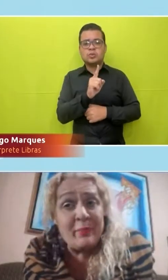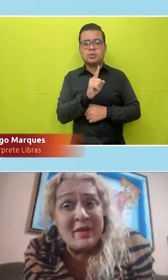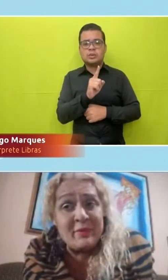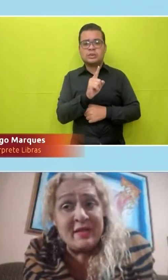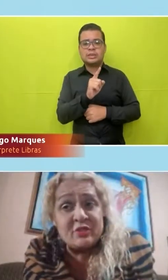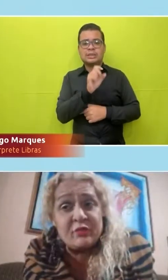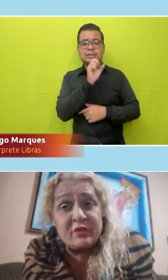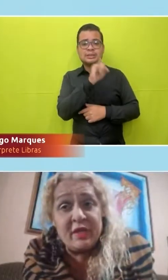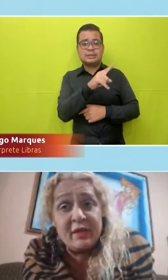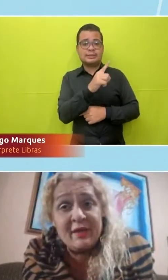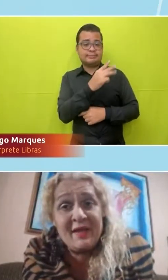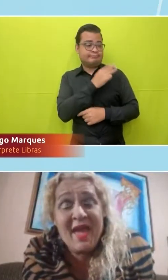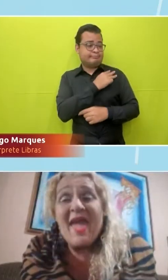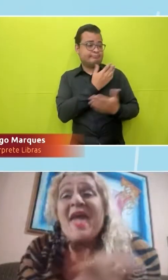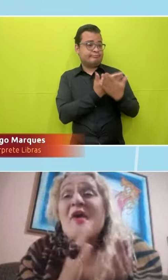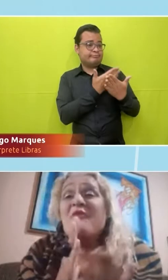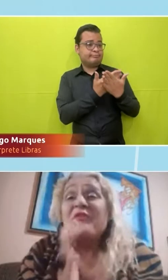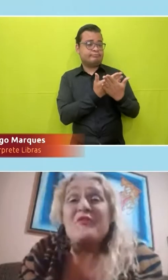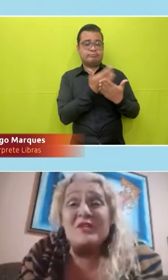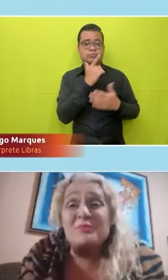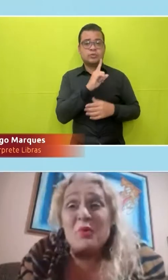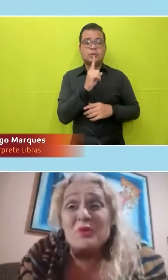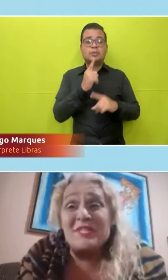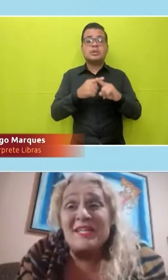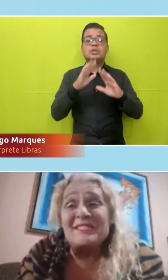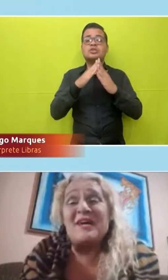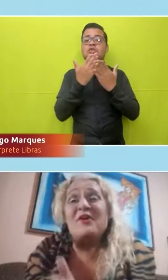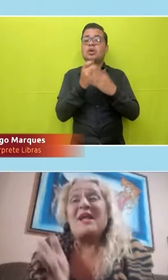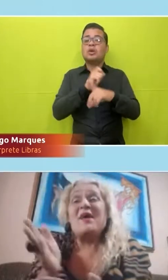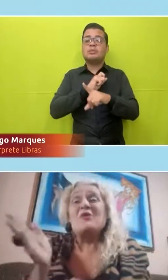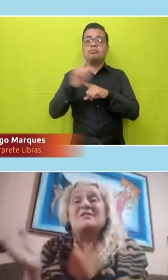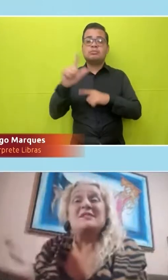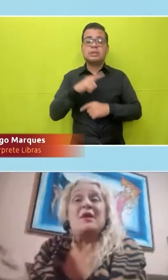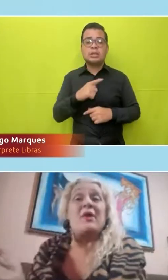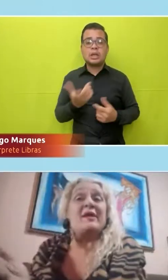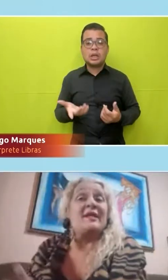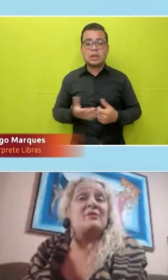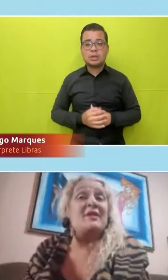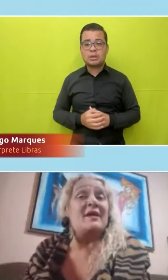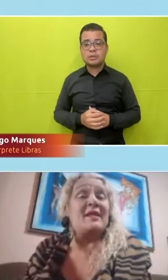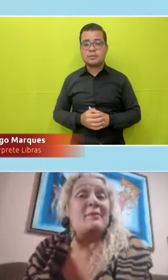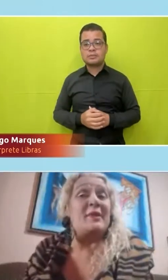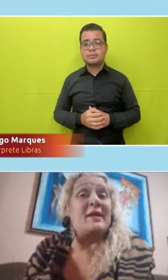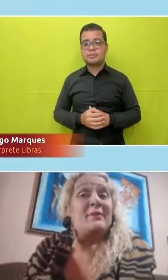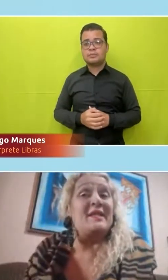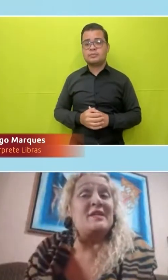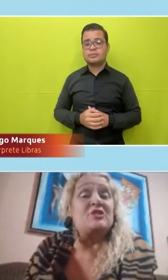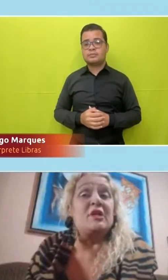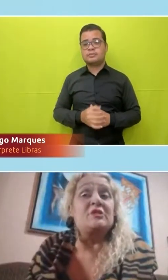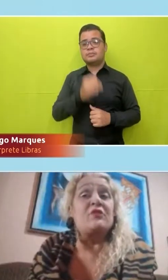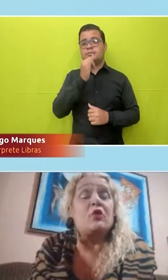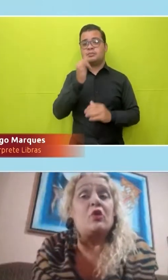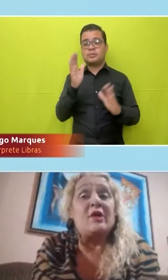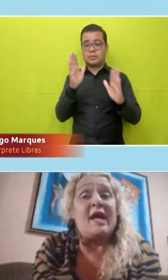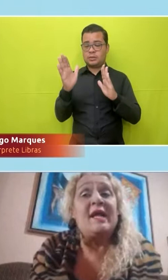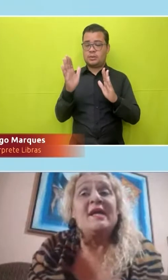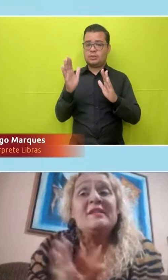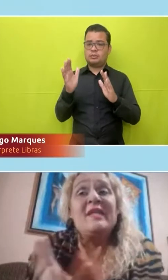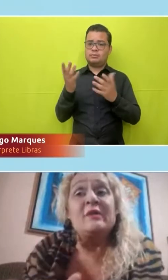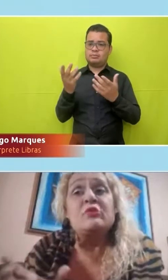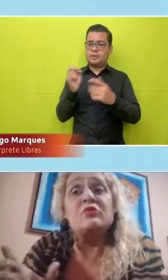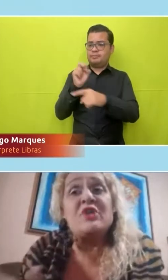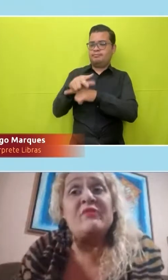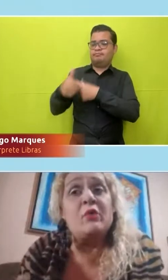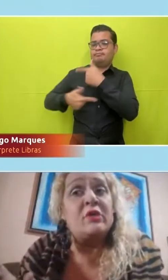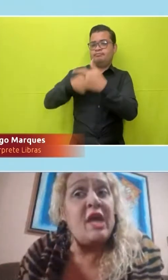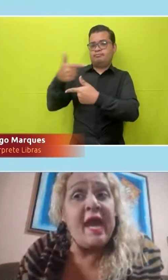Qual que a foi empregabilidade que eu vou expulsa da ter? escola também dessa Eu mesma sou forma, expulso né? da escola. Eu, se não, dentro da empregabilidade trans, eu vou colocar